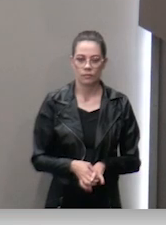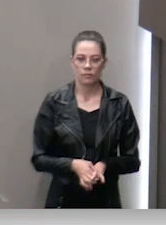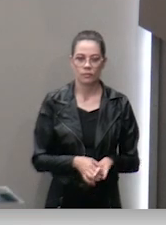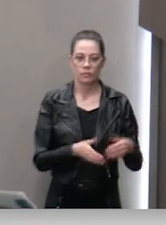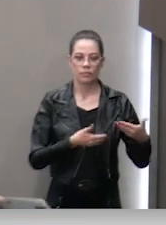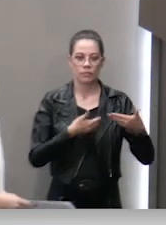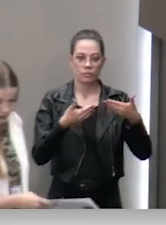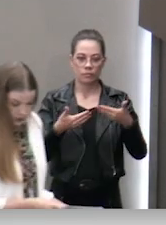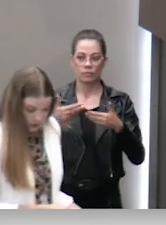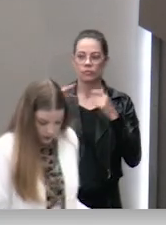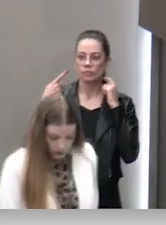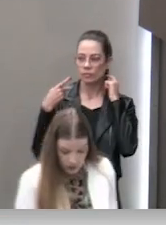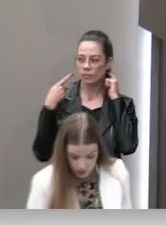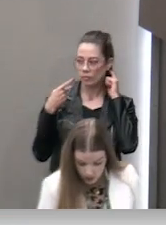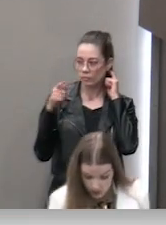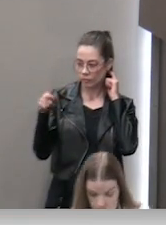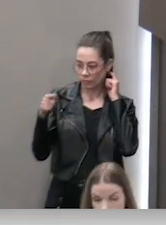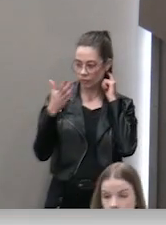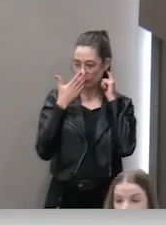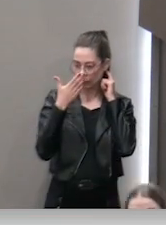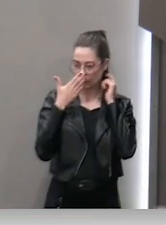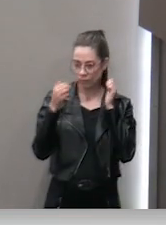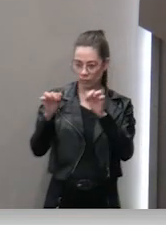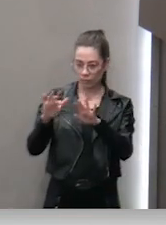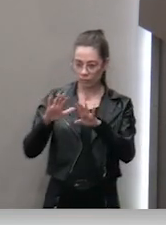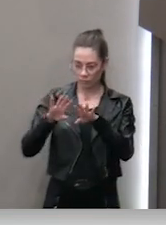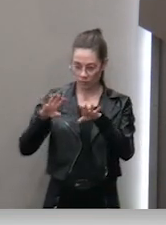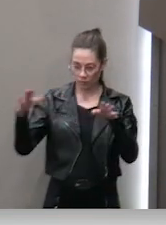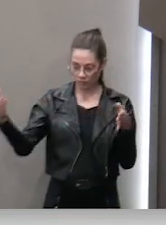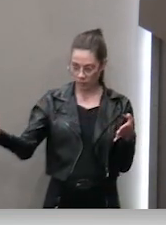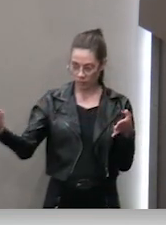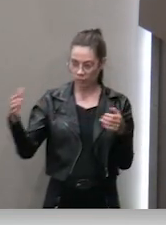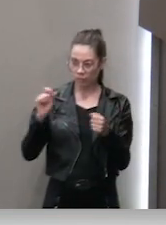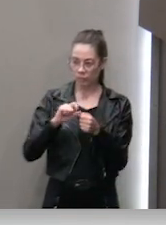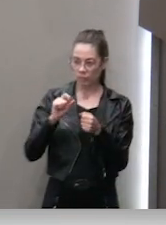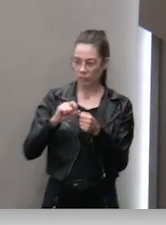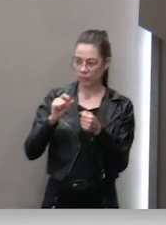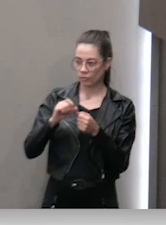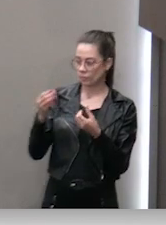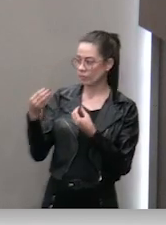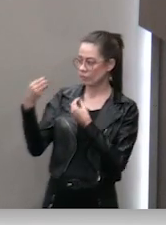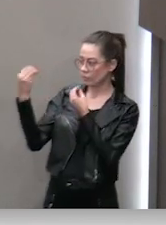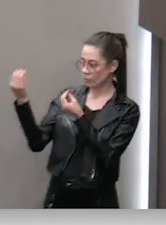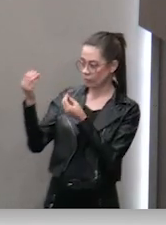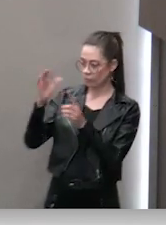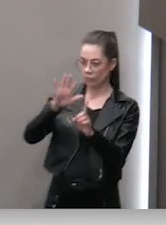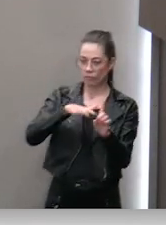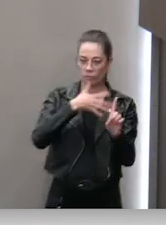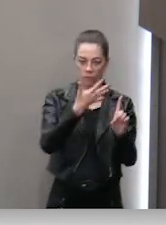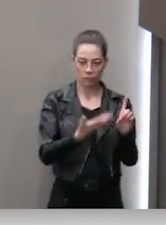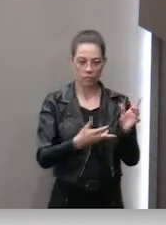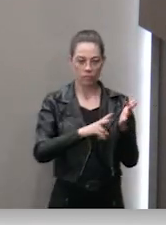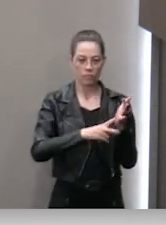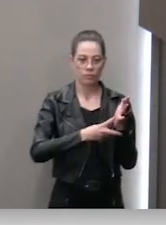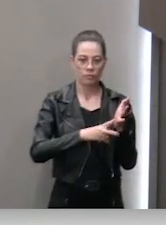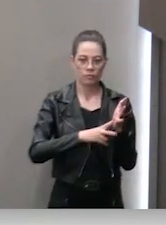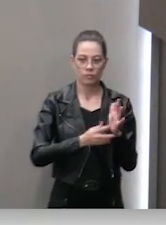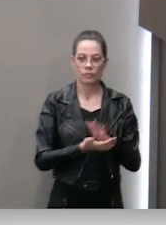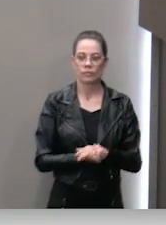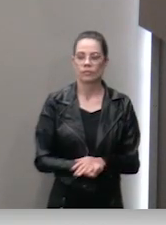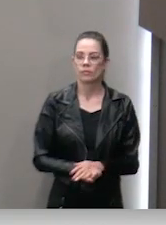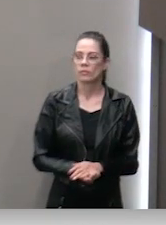Convido os vereadores para aqui na frente da mesa oficial façam a entrega da placa em homenagem ao Simpasso.